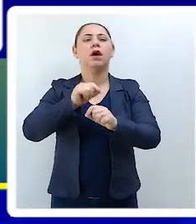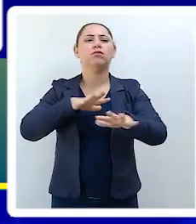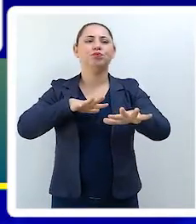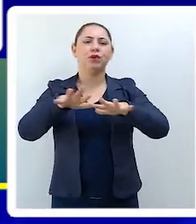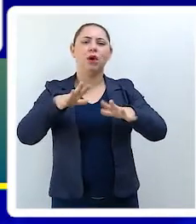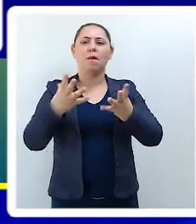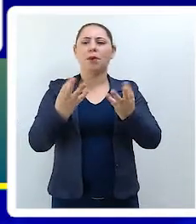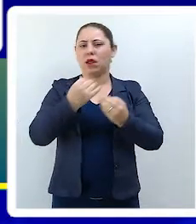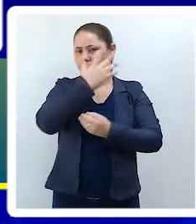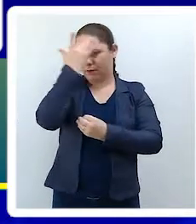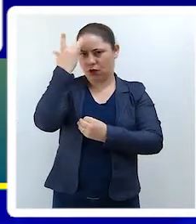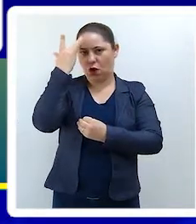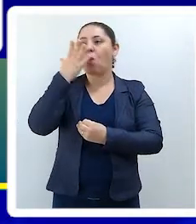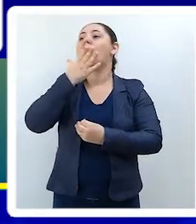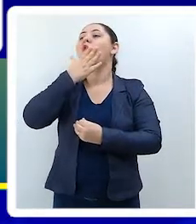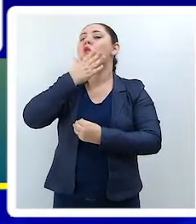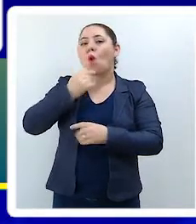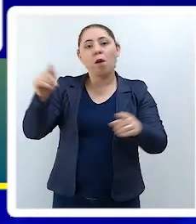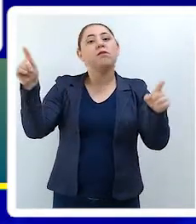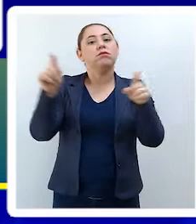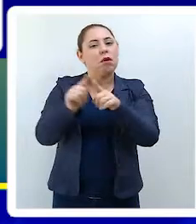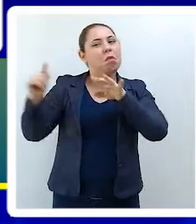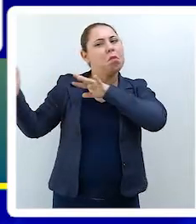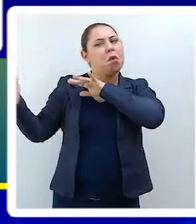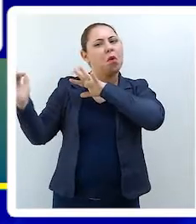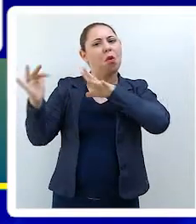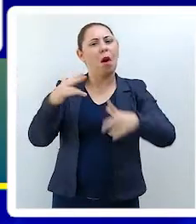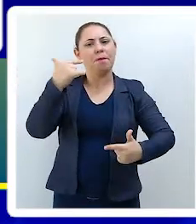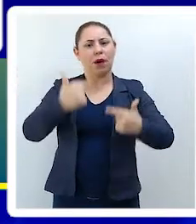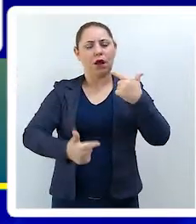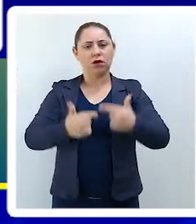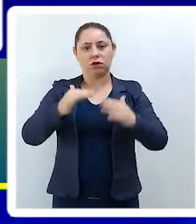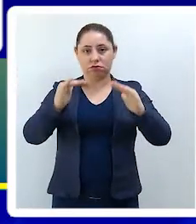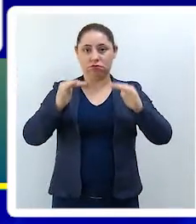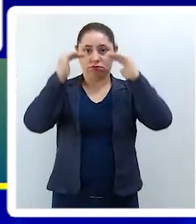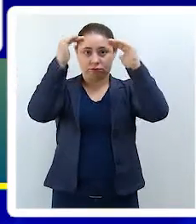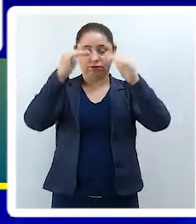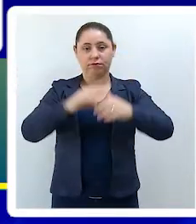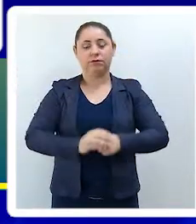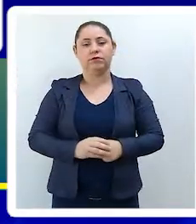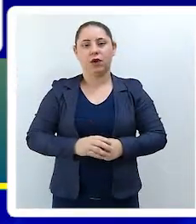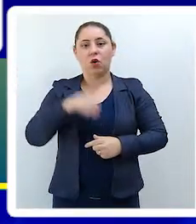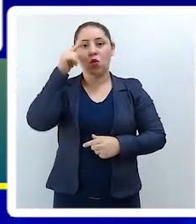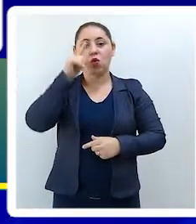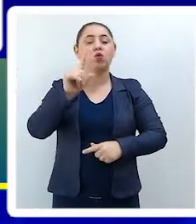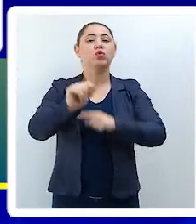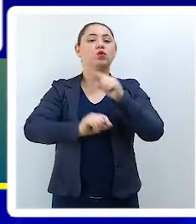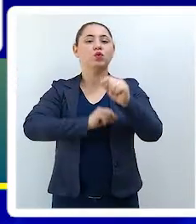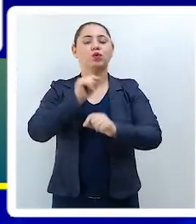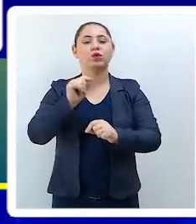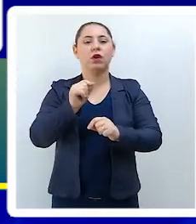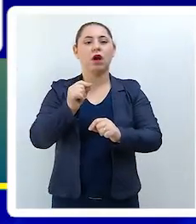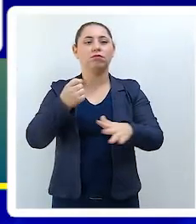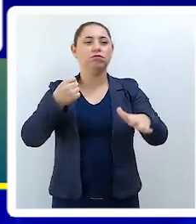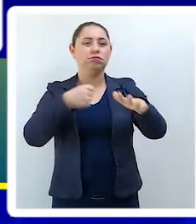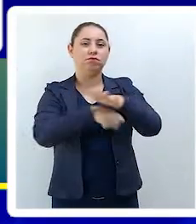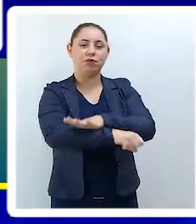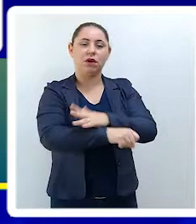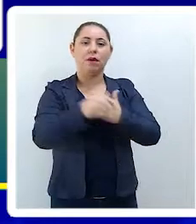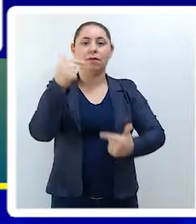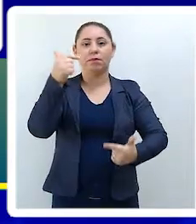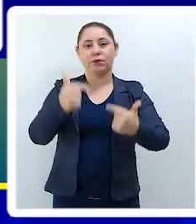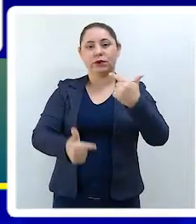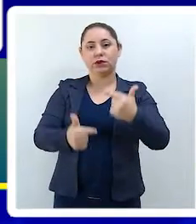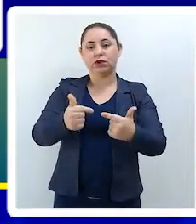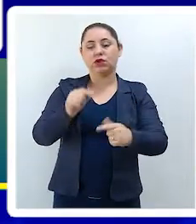várias pessoas, inclusive homens, políticos, autoridades, e conseguiram